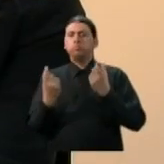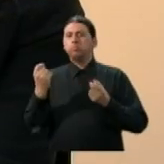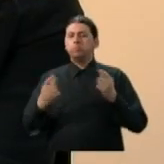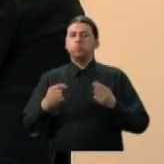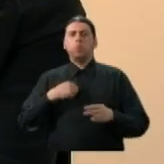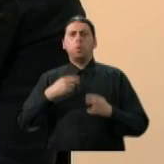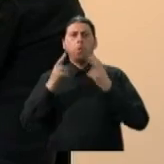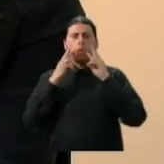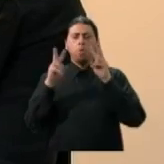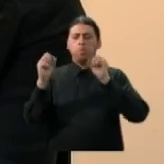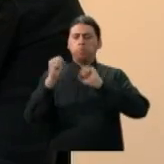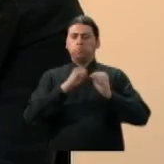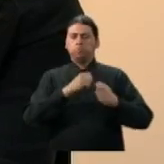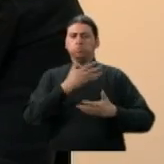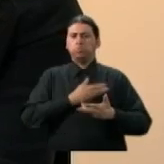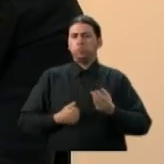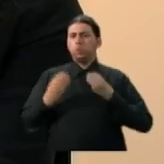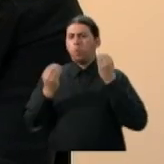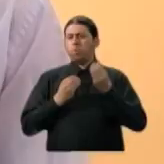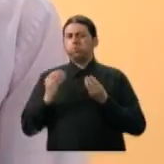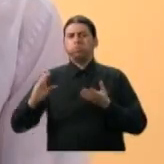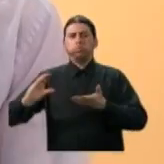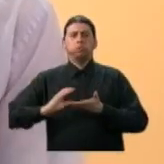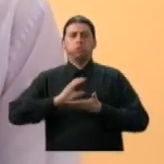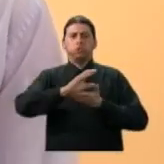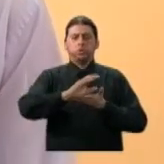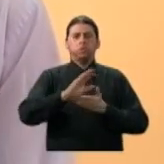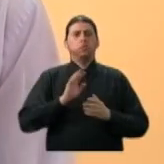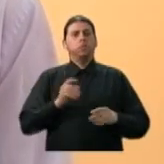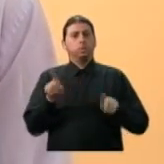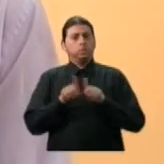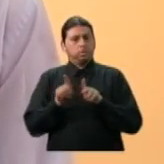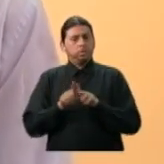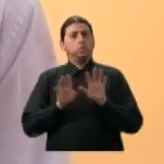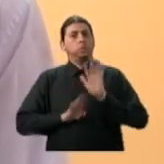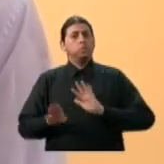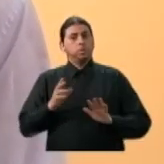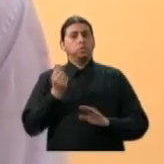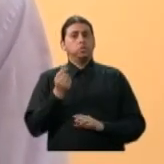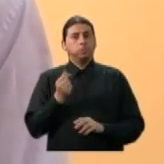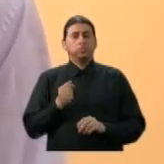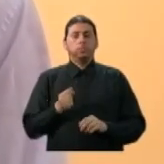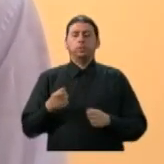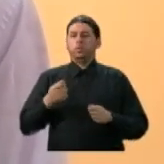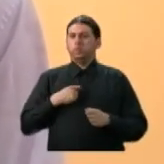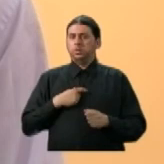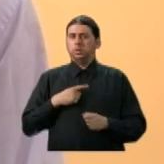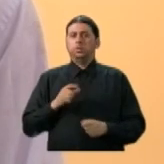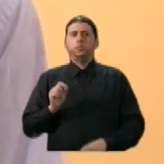observa de que modo ele pode investir para economizar, né? Uhum. Numa outra ponta.